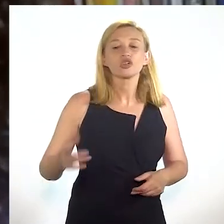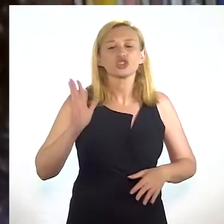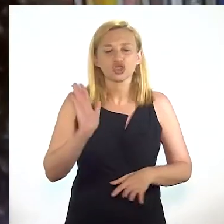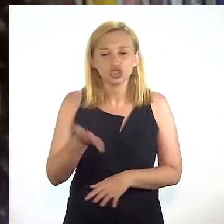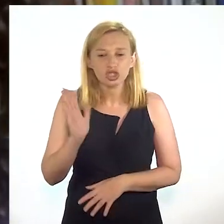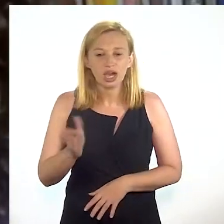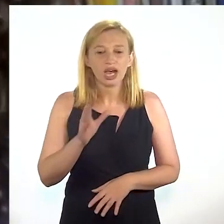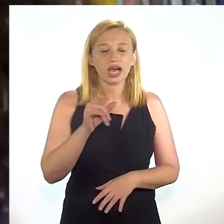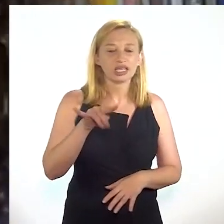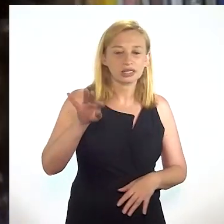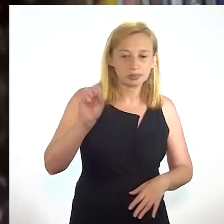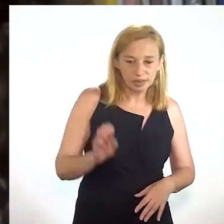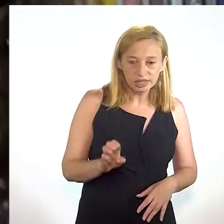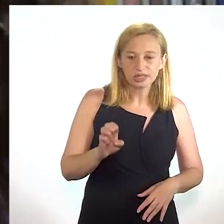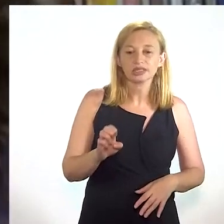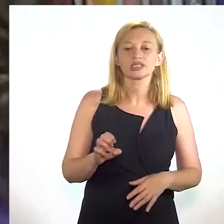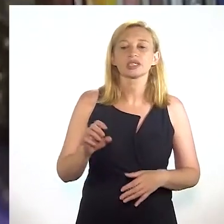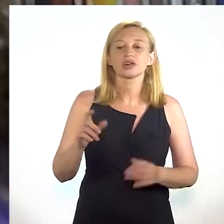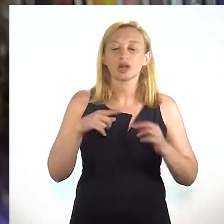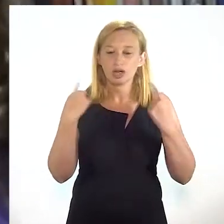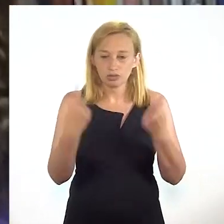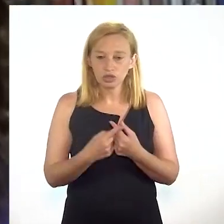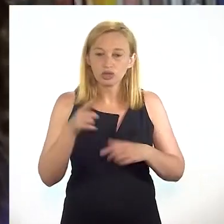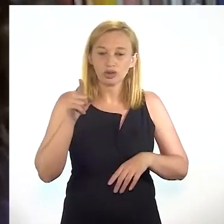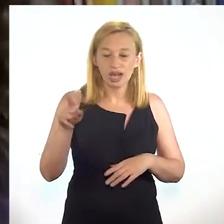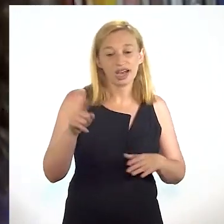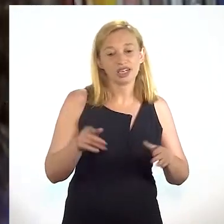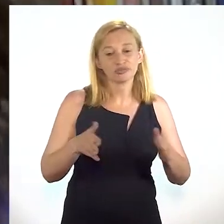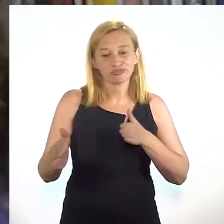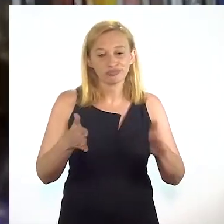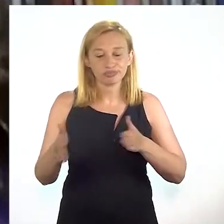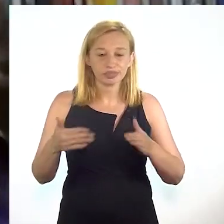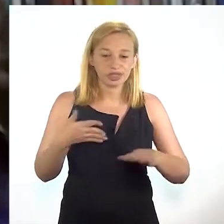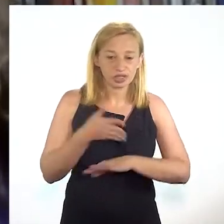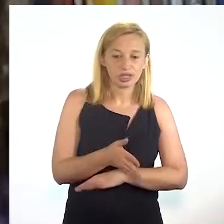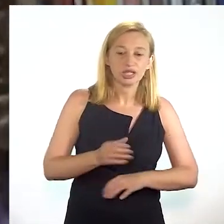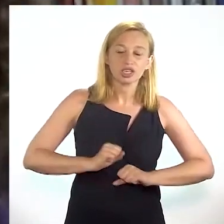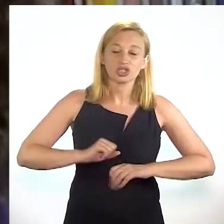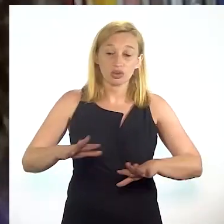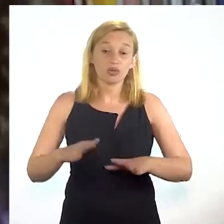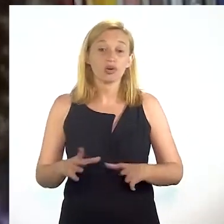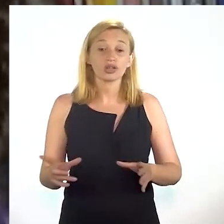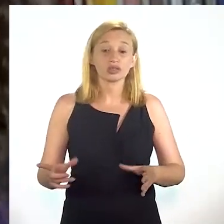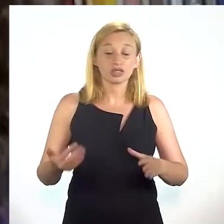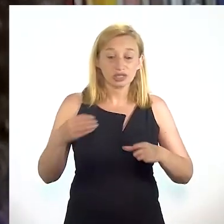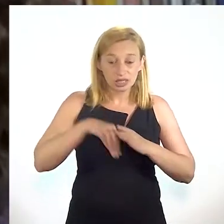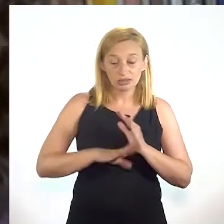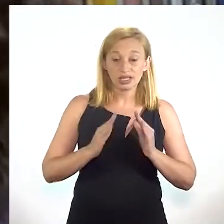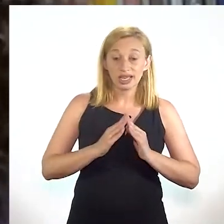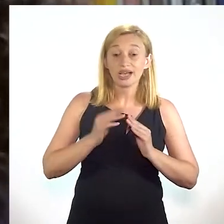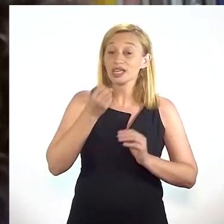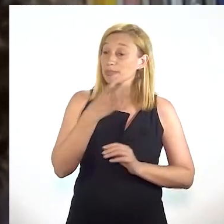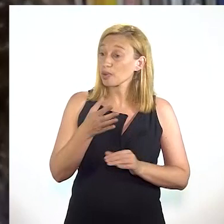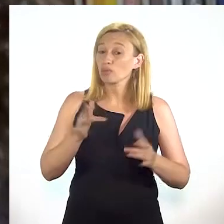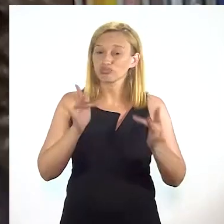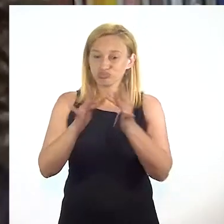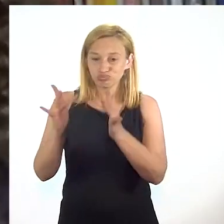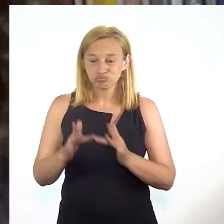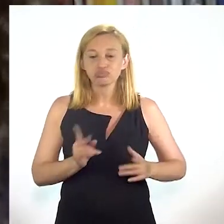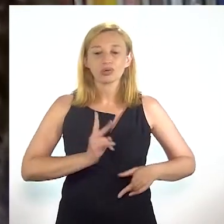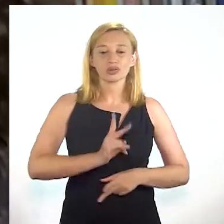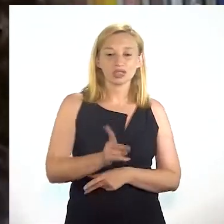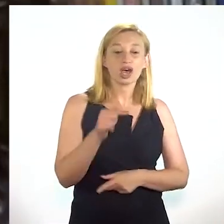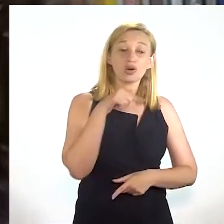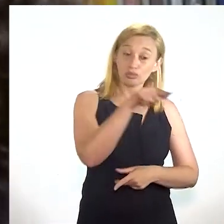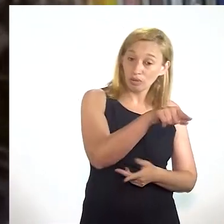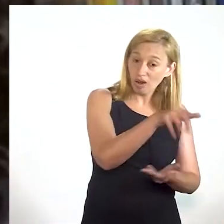e depois já fui na Asplande, numa reunião mensal da Asplande, aí veio a pandemia, a gente se recolheu, mas que bom poder continuar